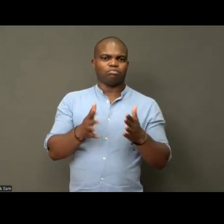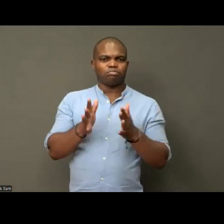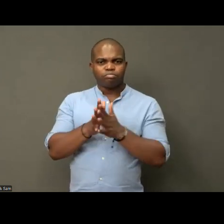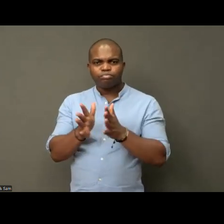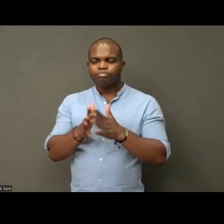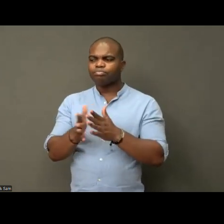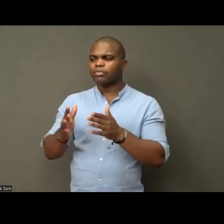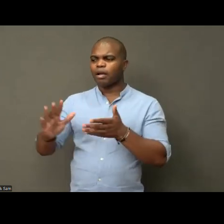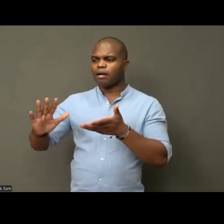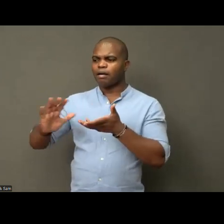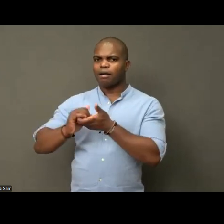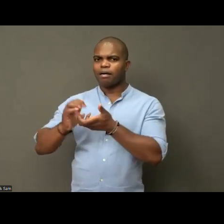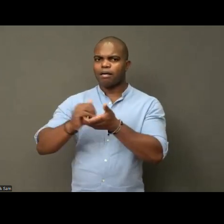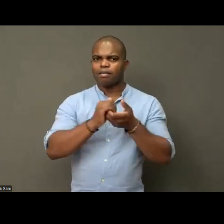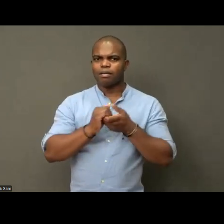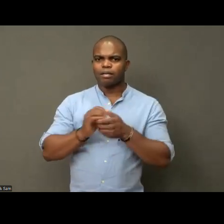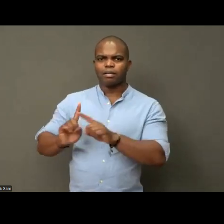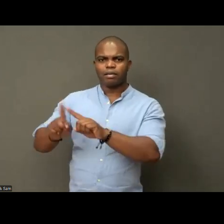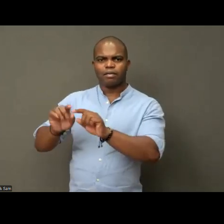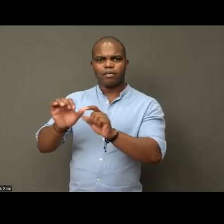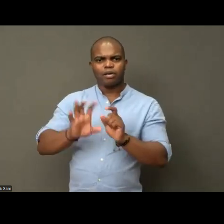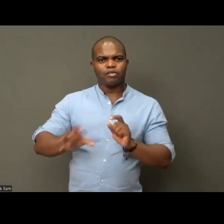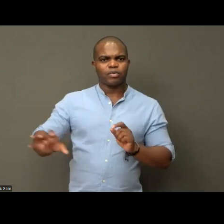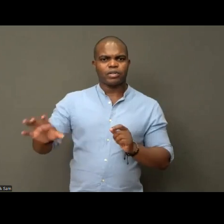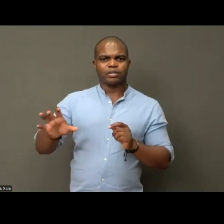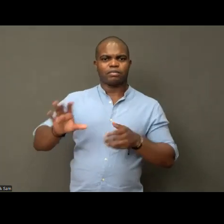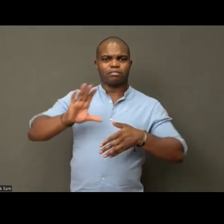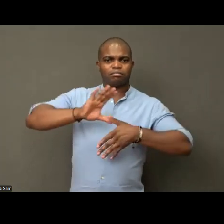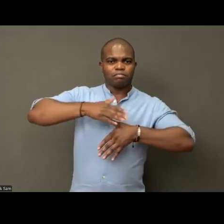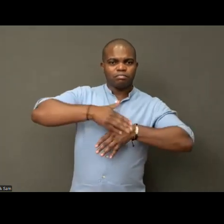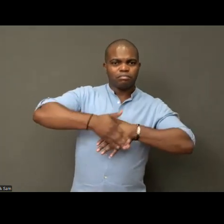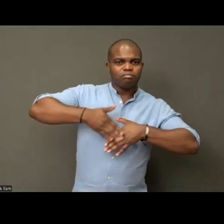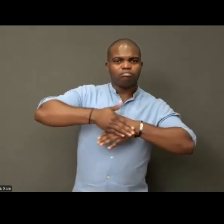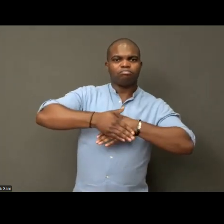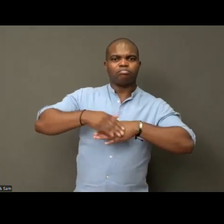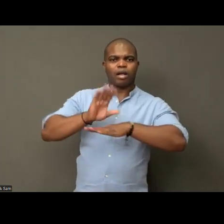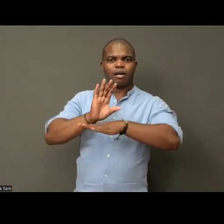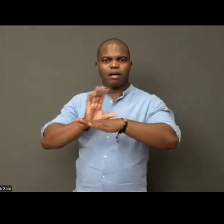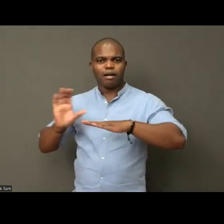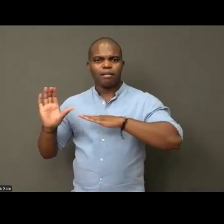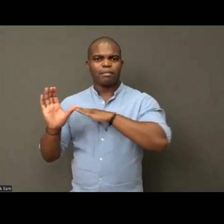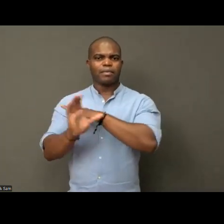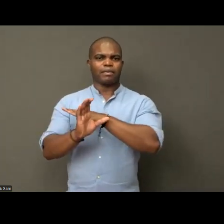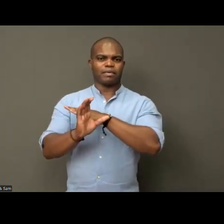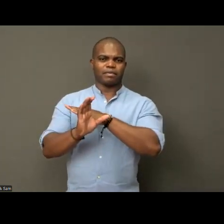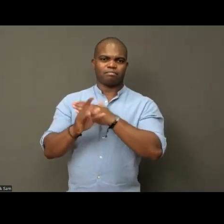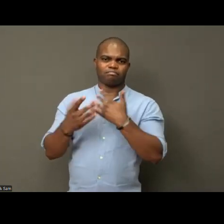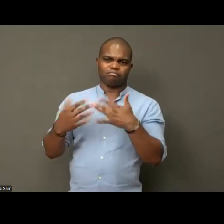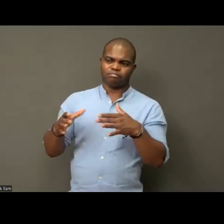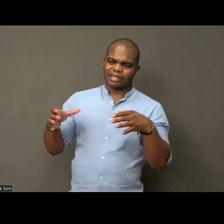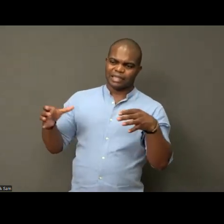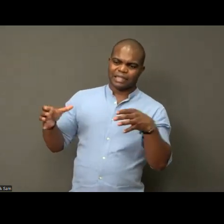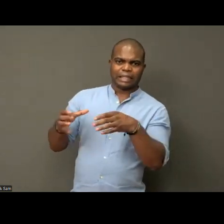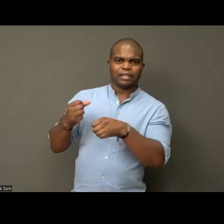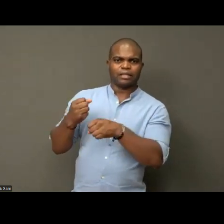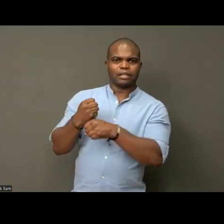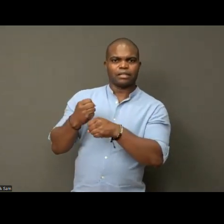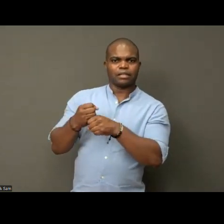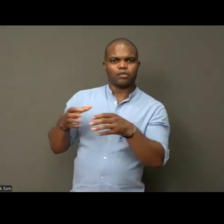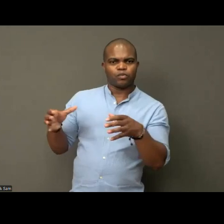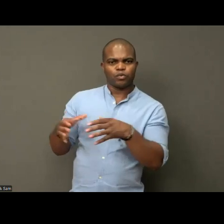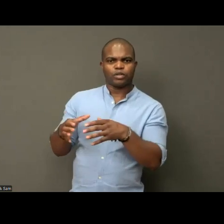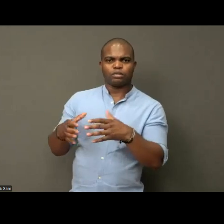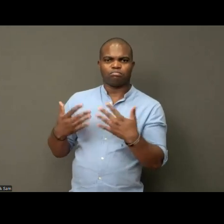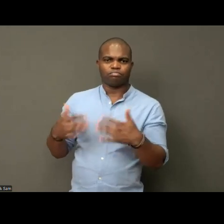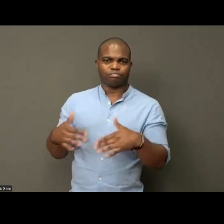força-tarefa está alcançando a comunidade de doadores, as comunidades também de saúde pública e científica e de